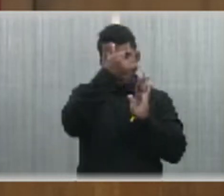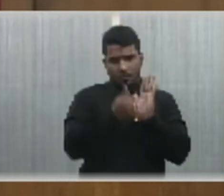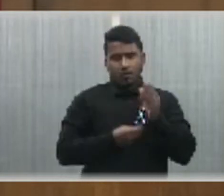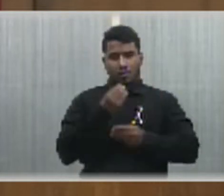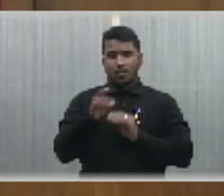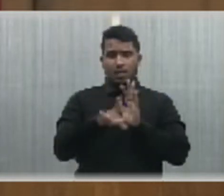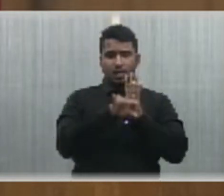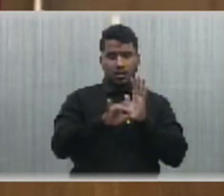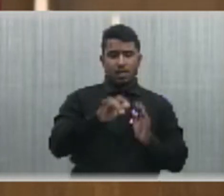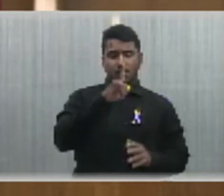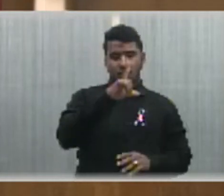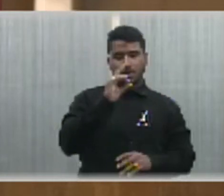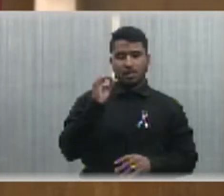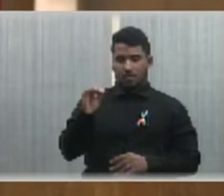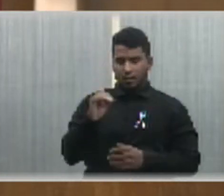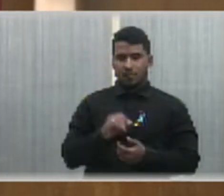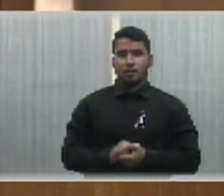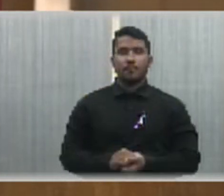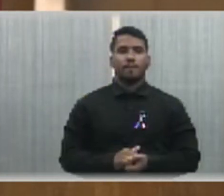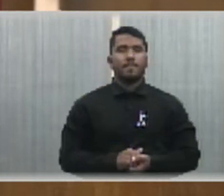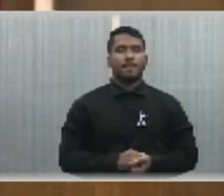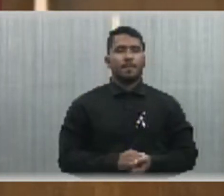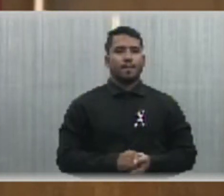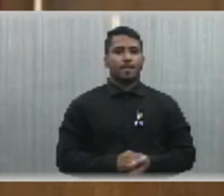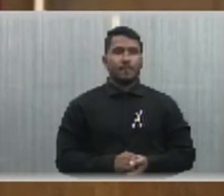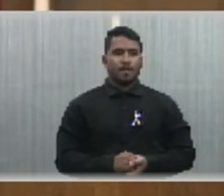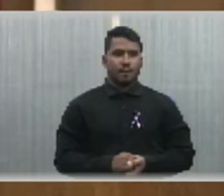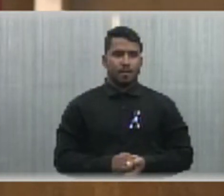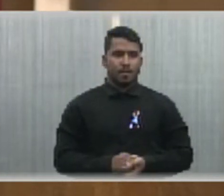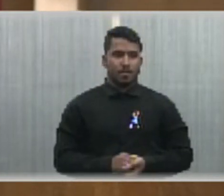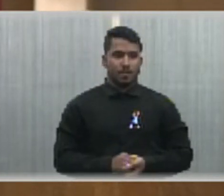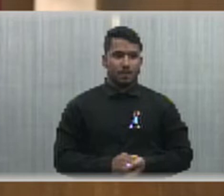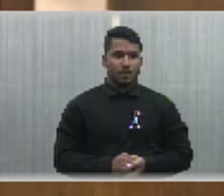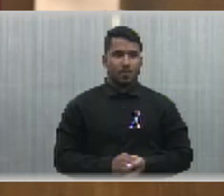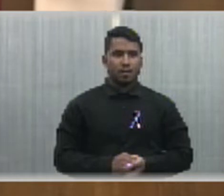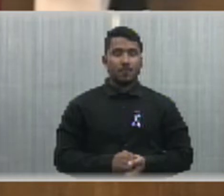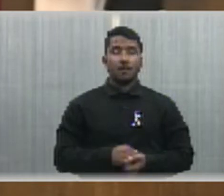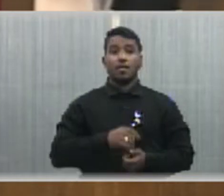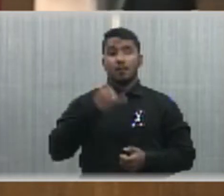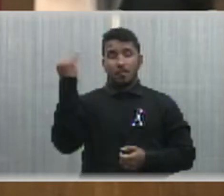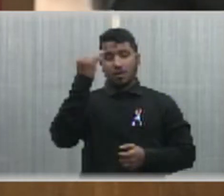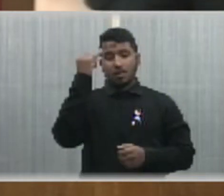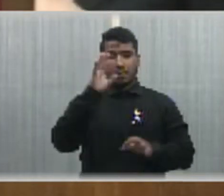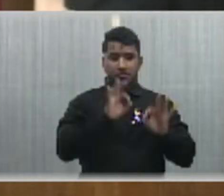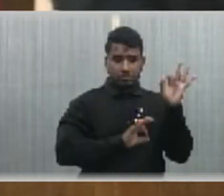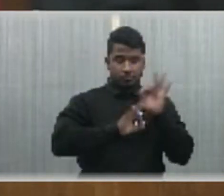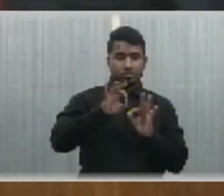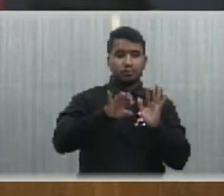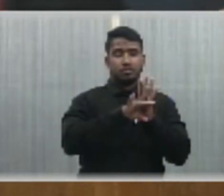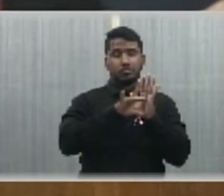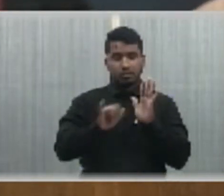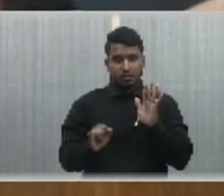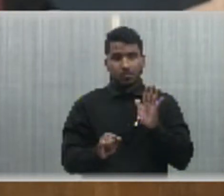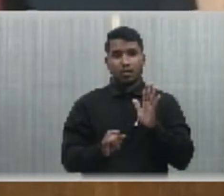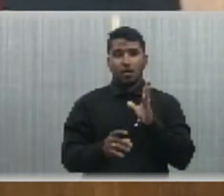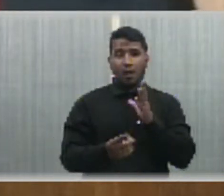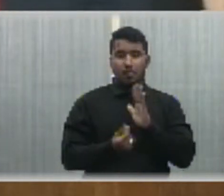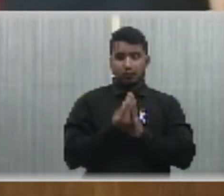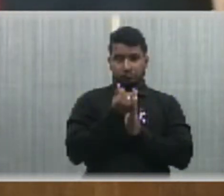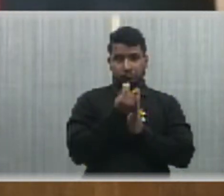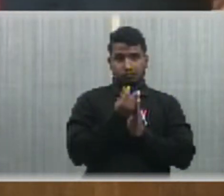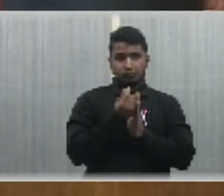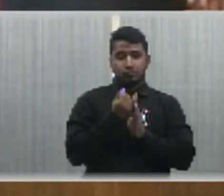de Diretrizes Orçamentárias, LDO, fundamental para a elaboração de lei, da Lei